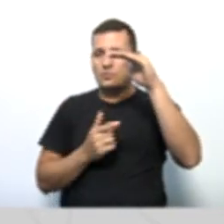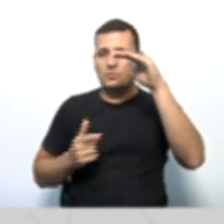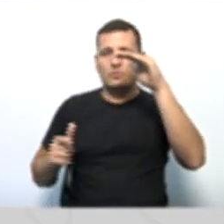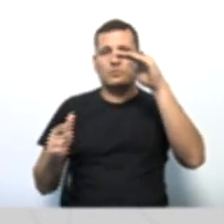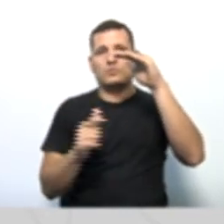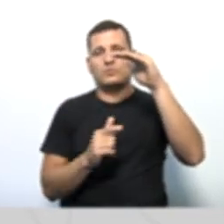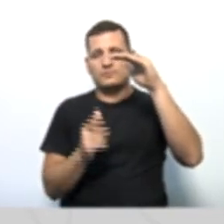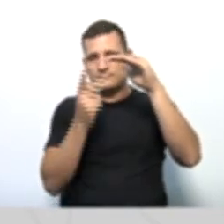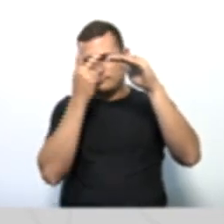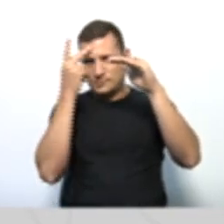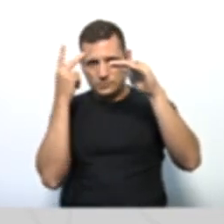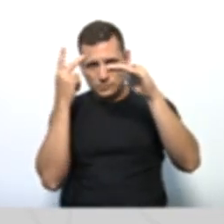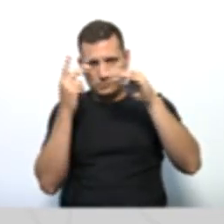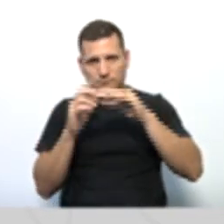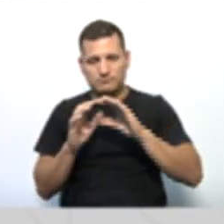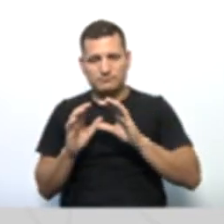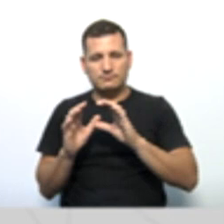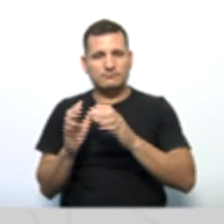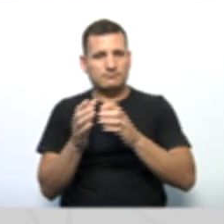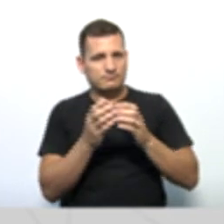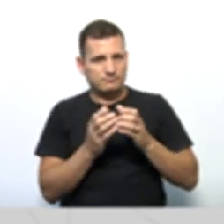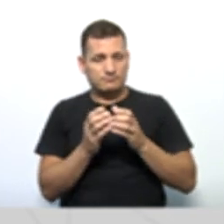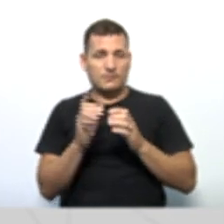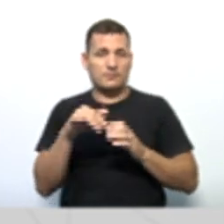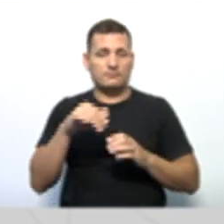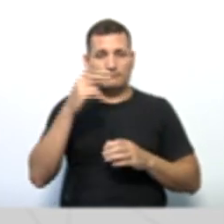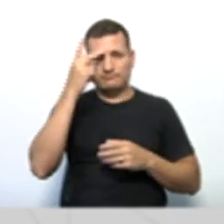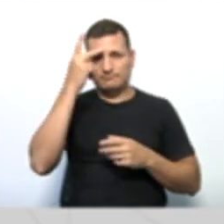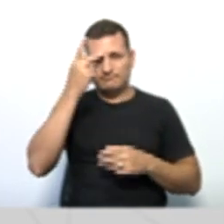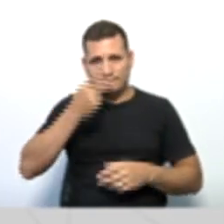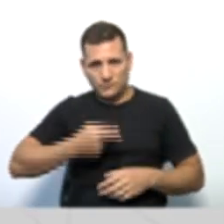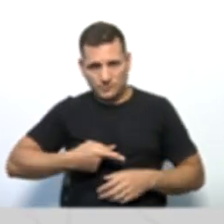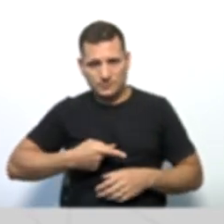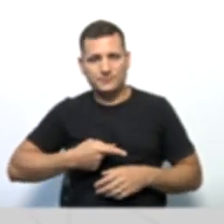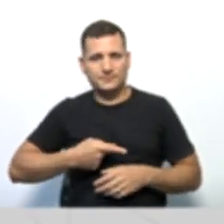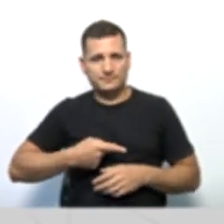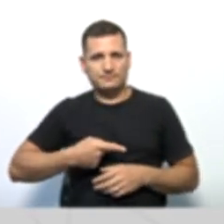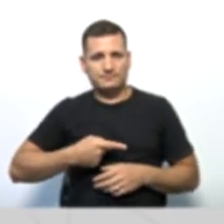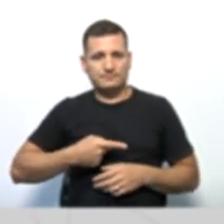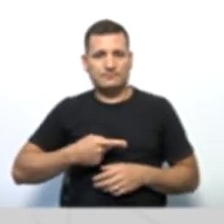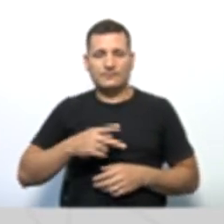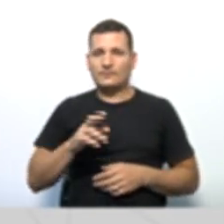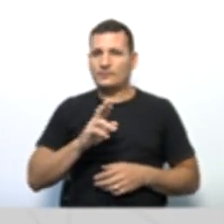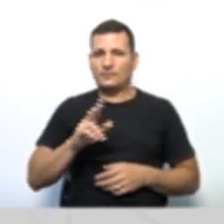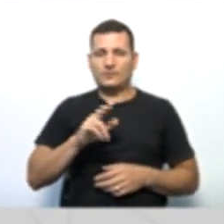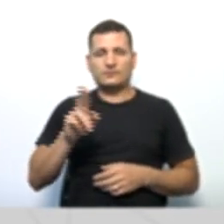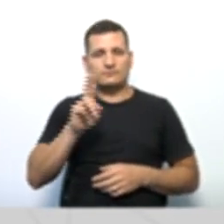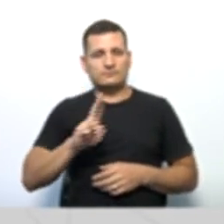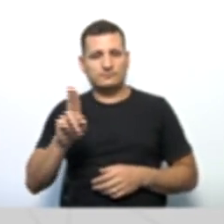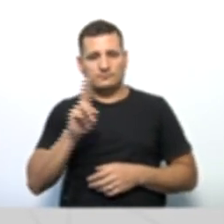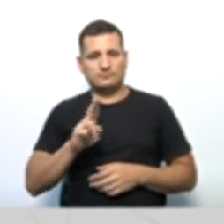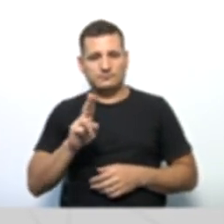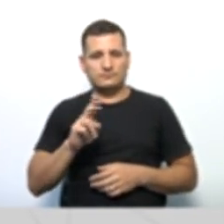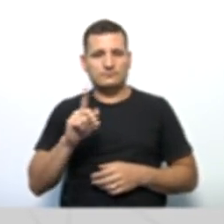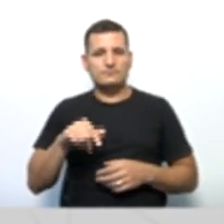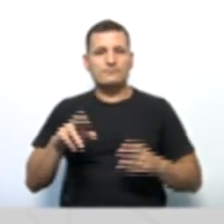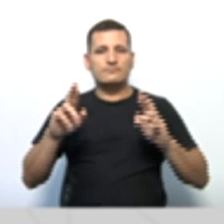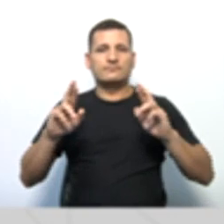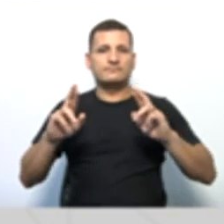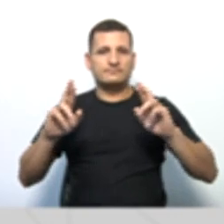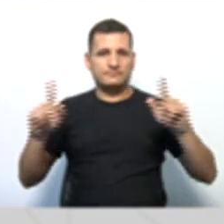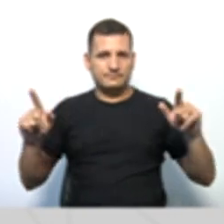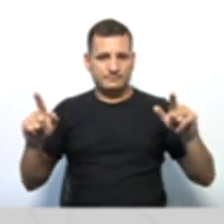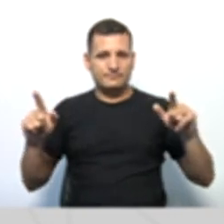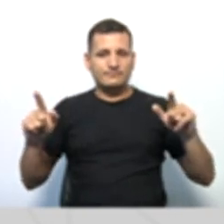quem tu convive. Isso é egoísmo, não é utilitarismo. Eles são